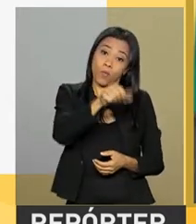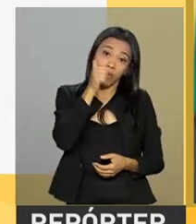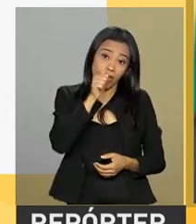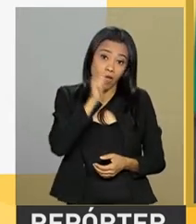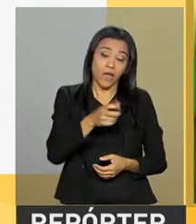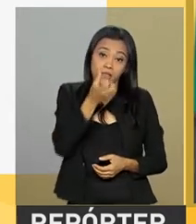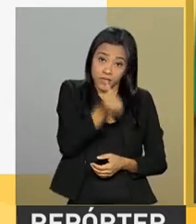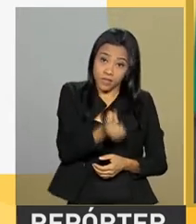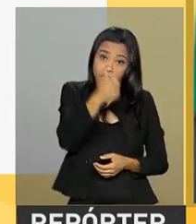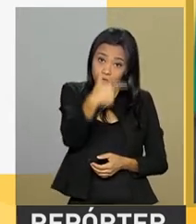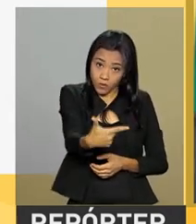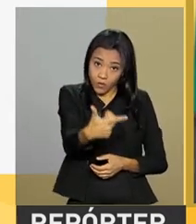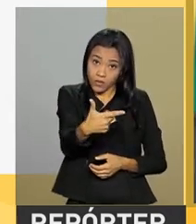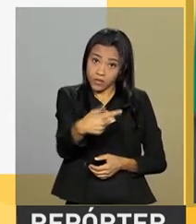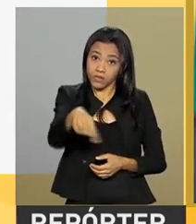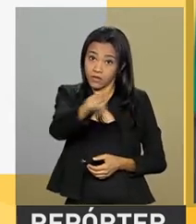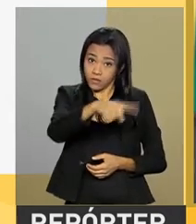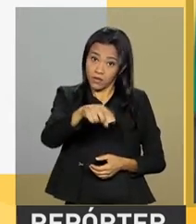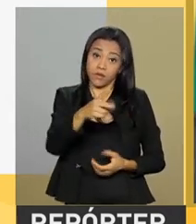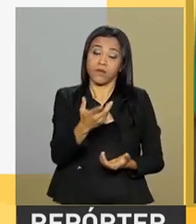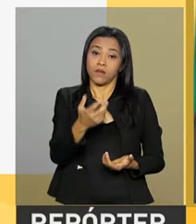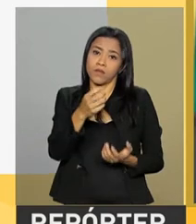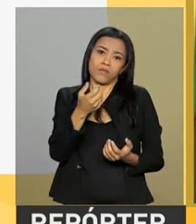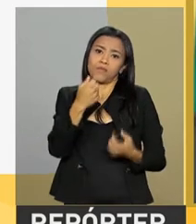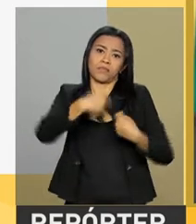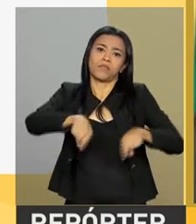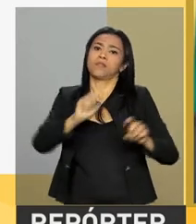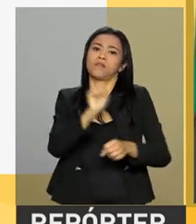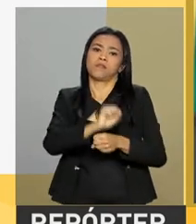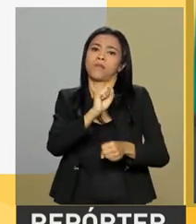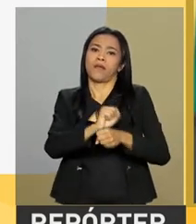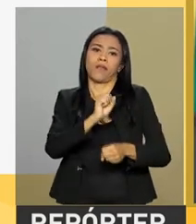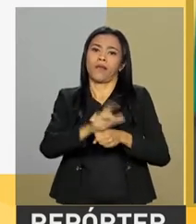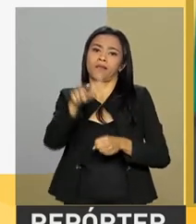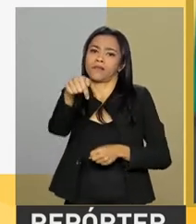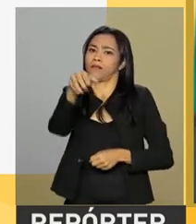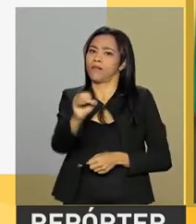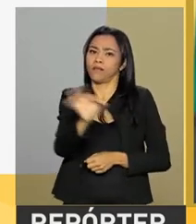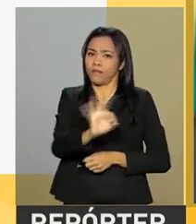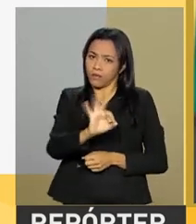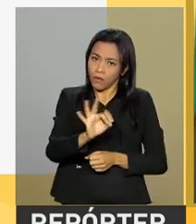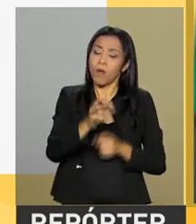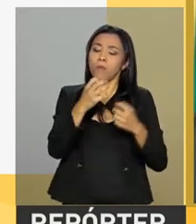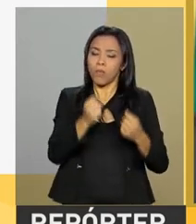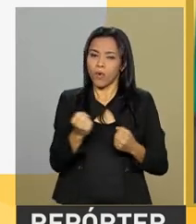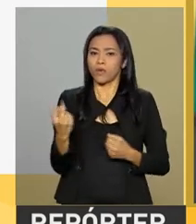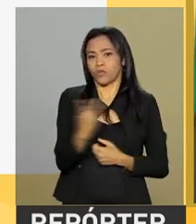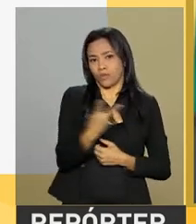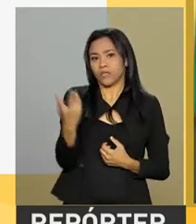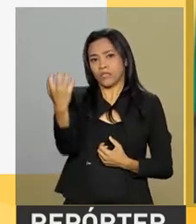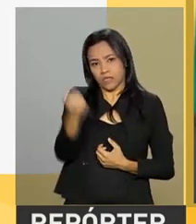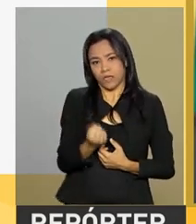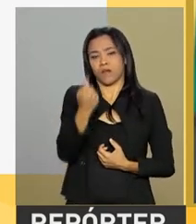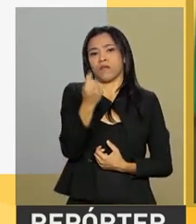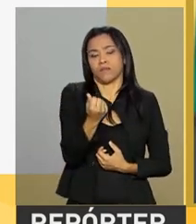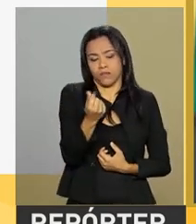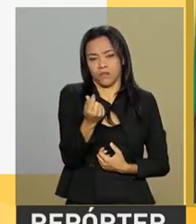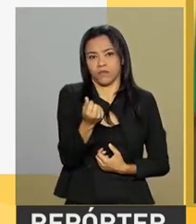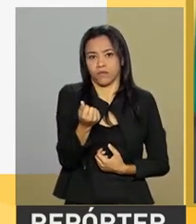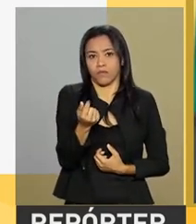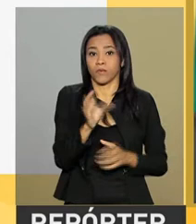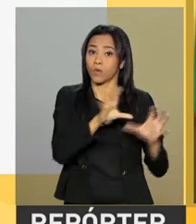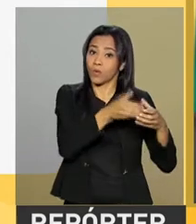tem 62 anos tornou mais né também não preciso esperar os 70 anos pode sacar esses valores portanto